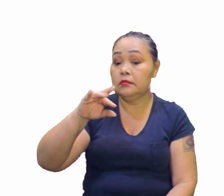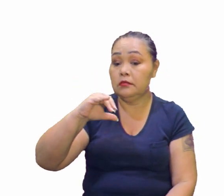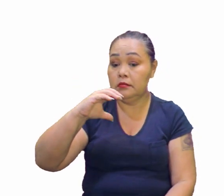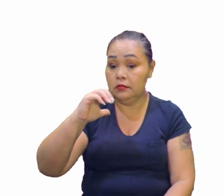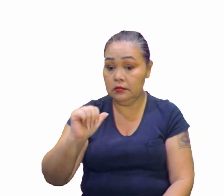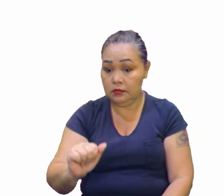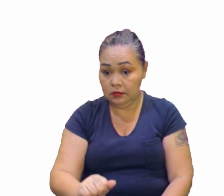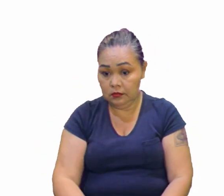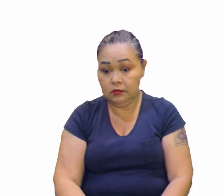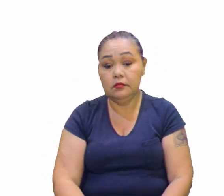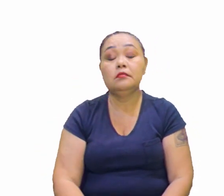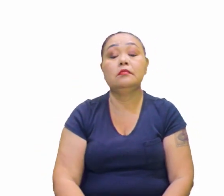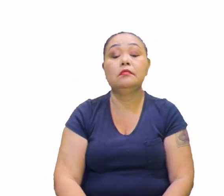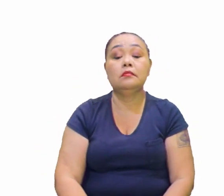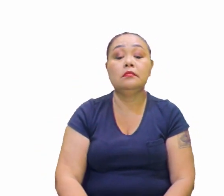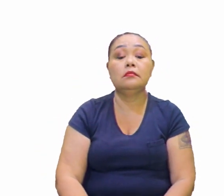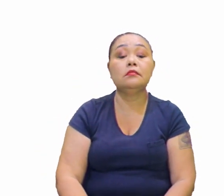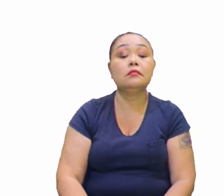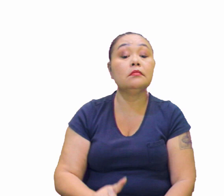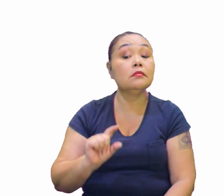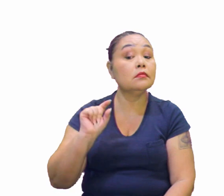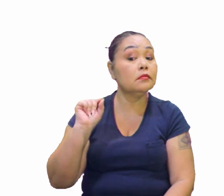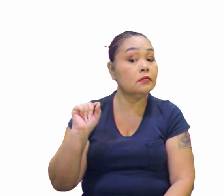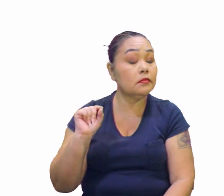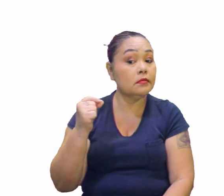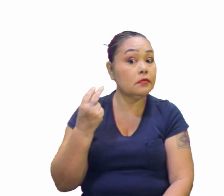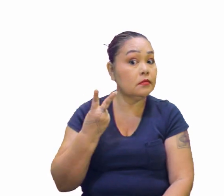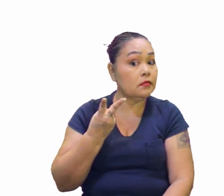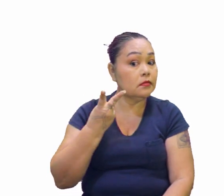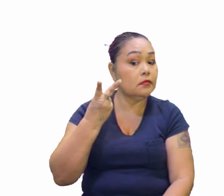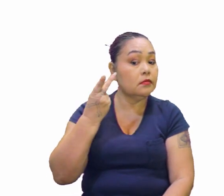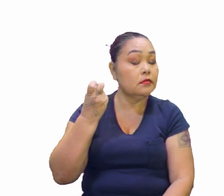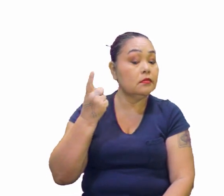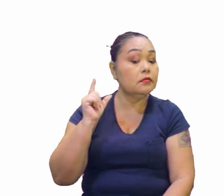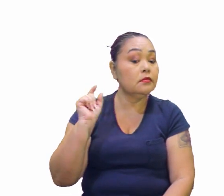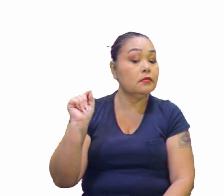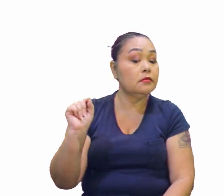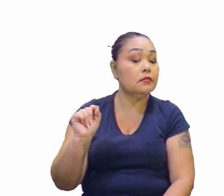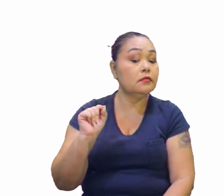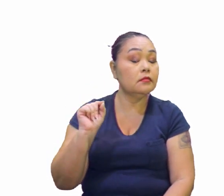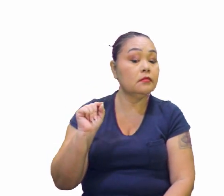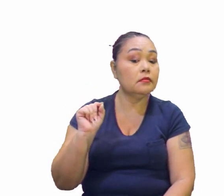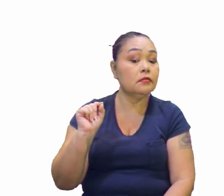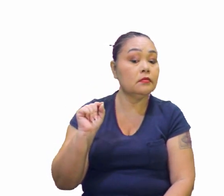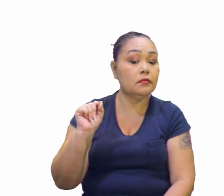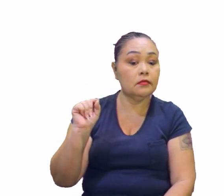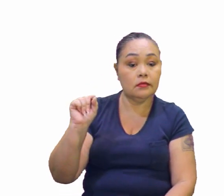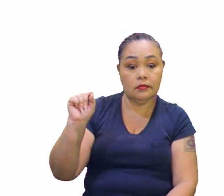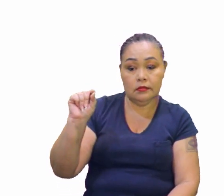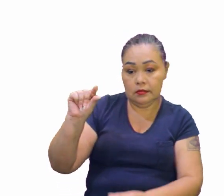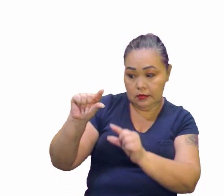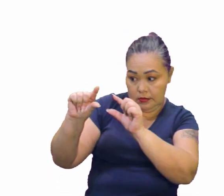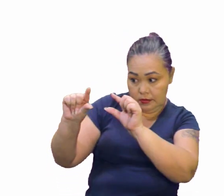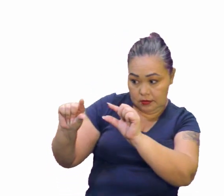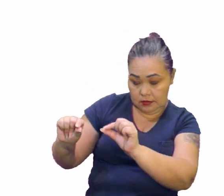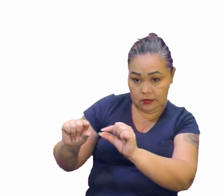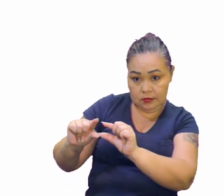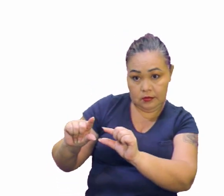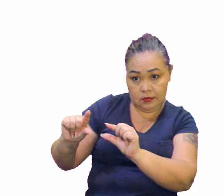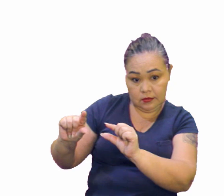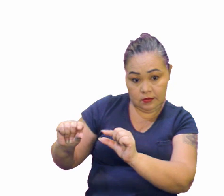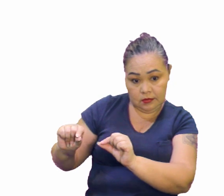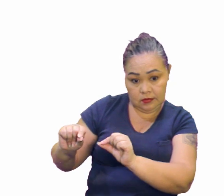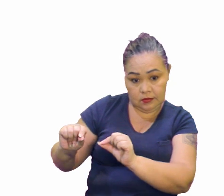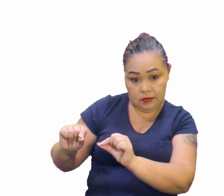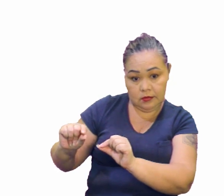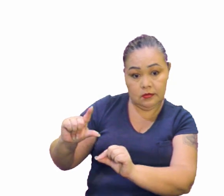beleza? O que eu quero que vocês percebam é que, na legenda deste mapa, nós temos aqui,